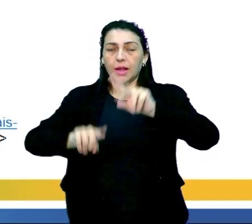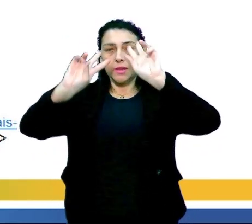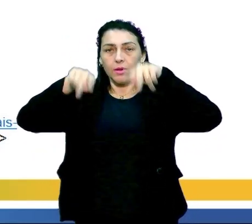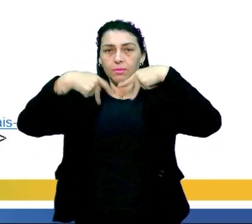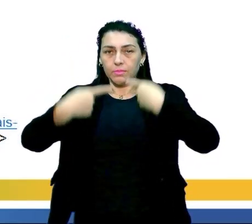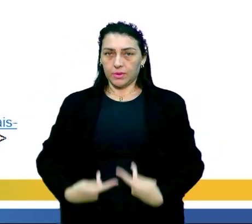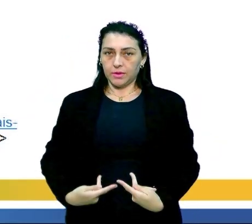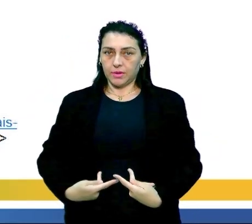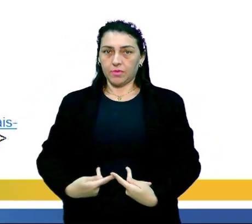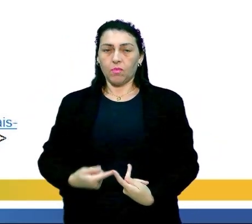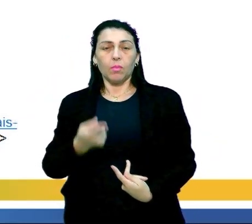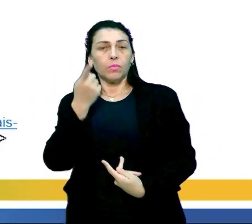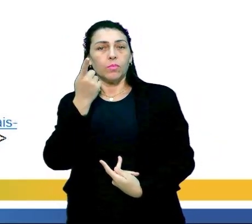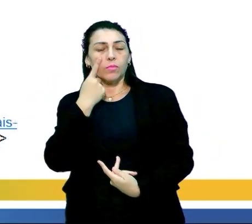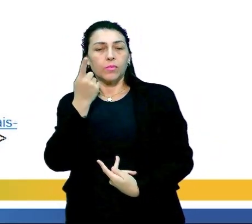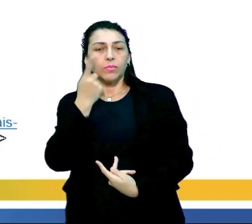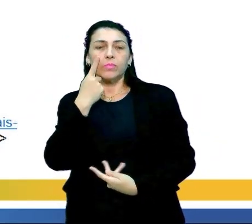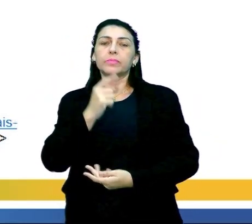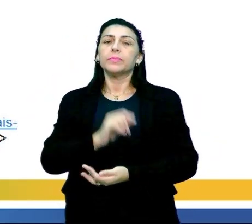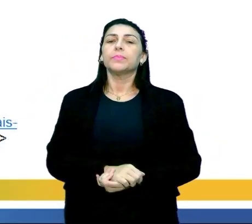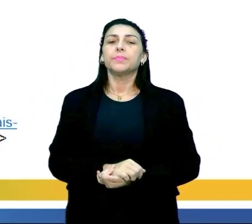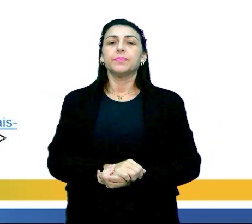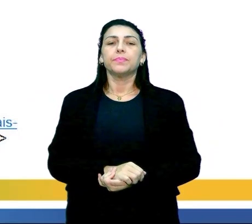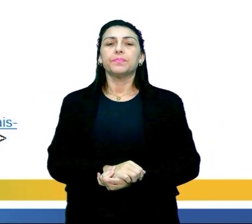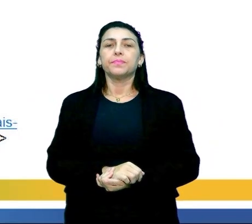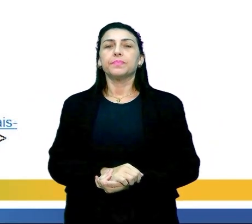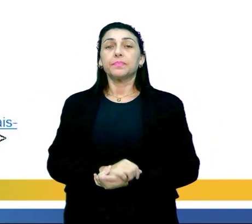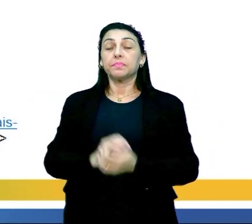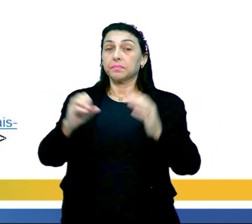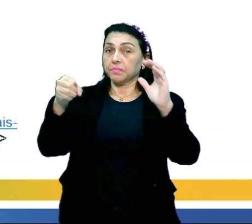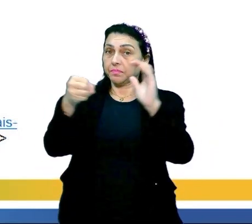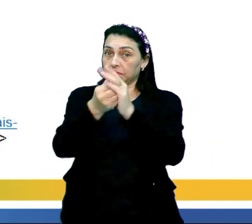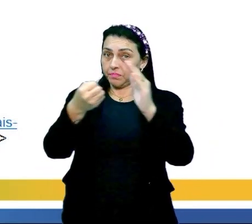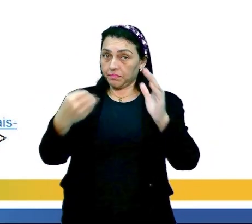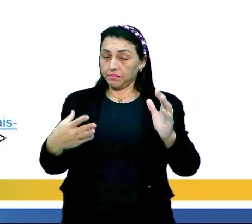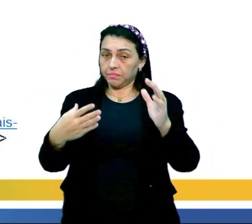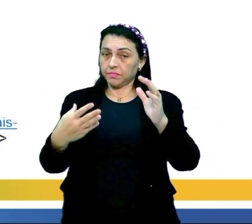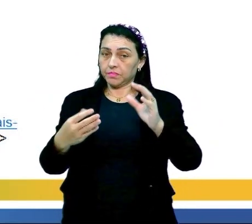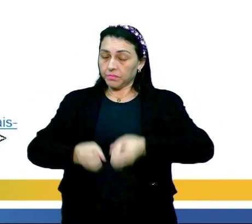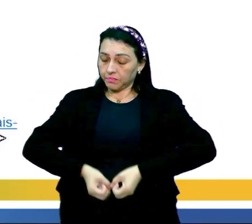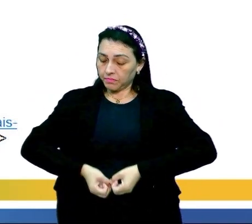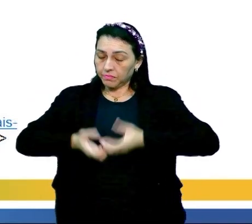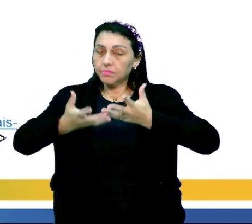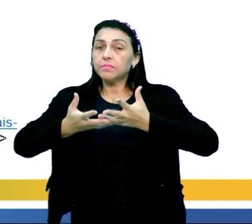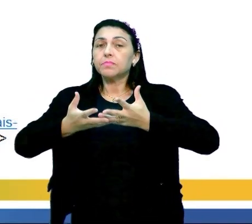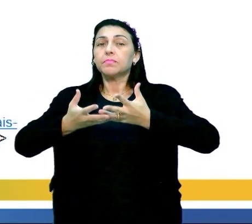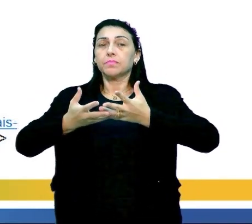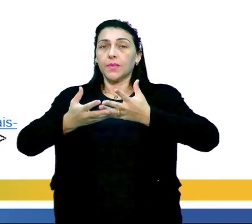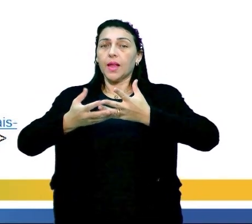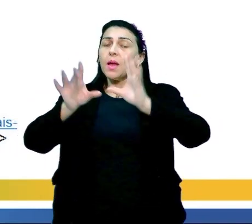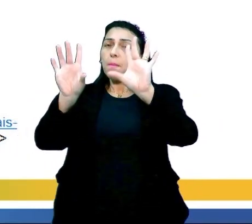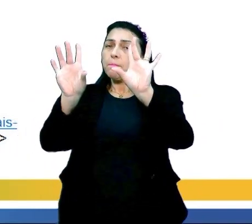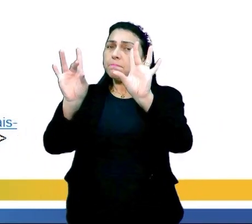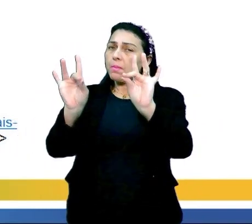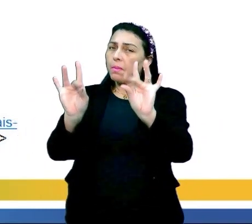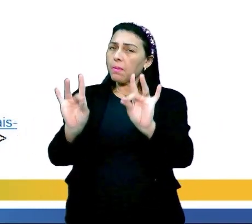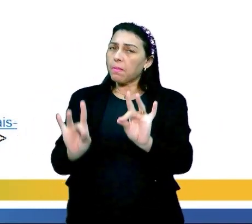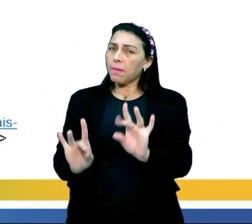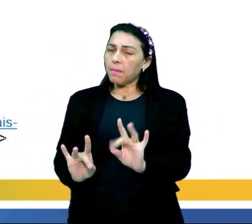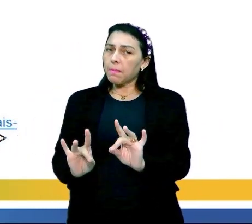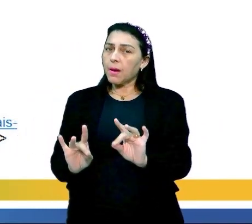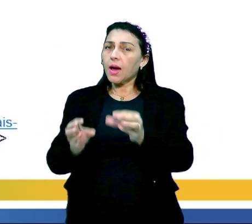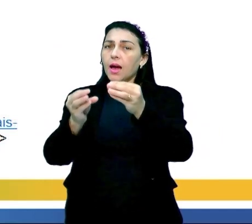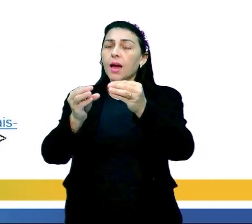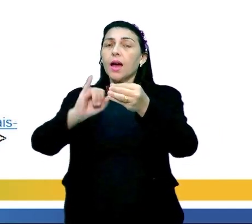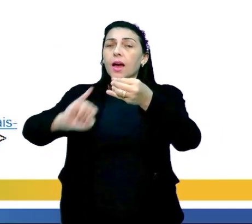humanidade. Vamos ao comando da questão? A característica da manifestação cultural descrita que justifica a